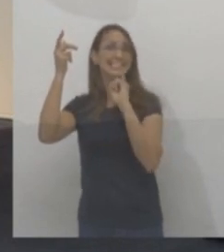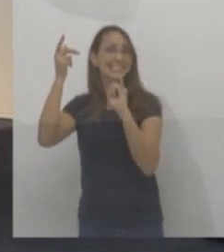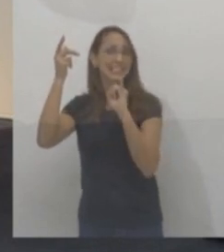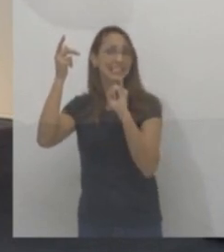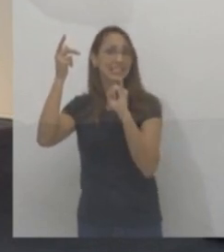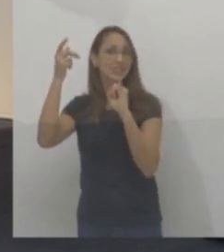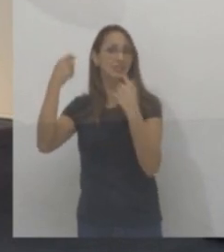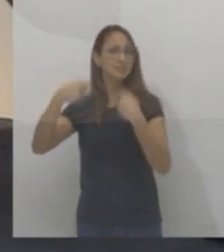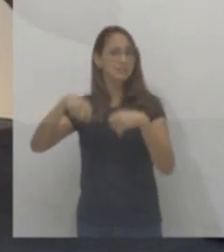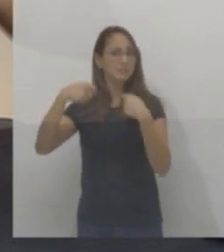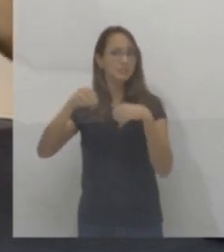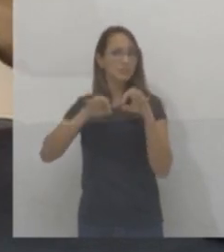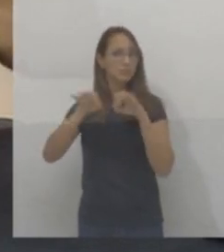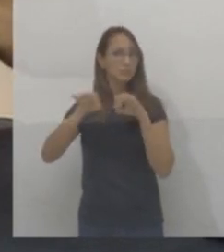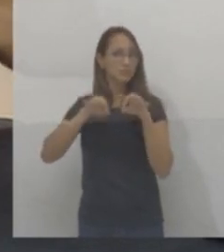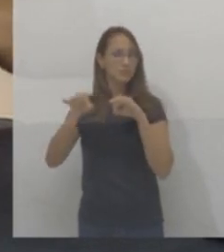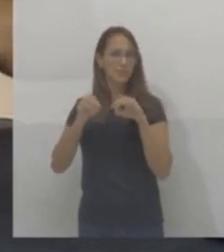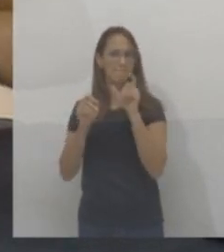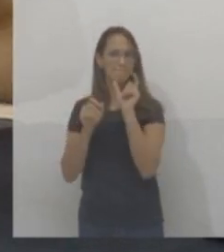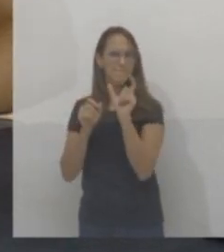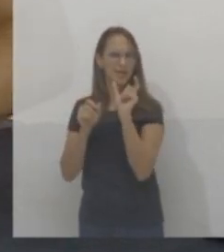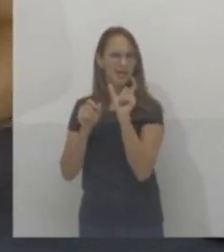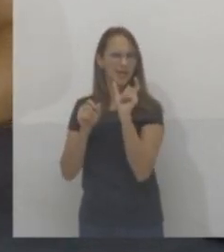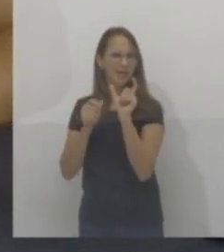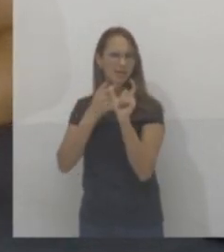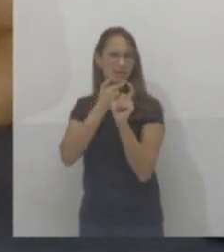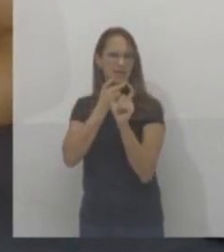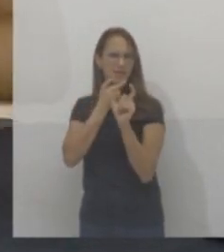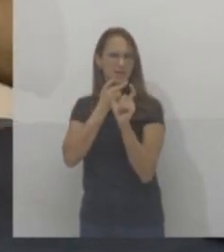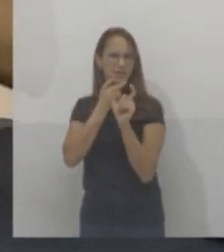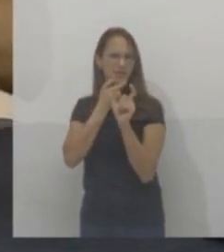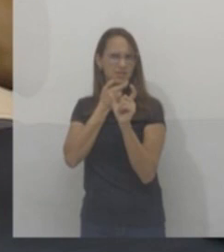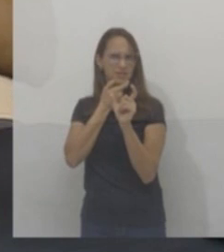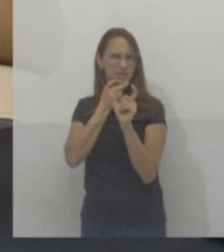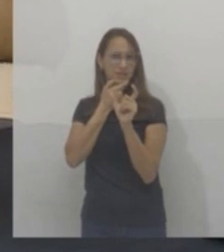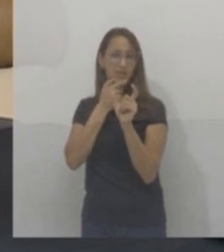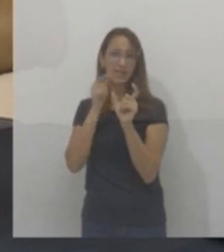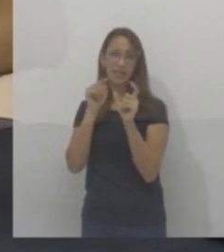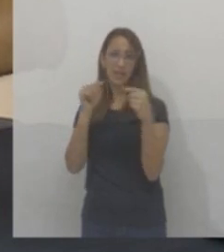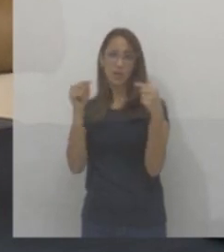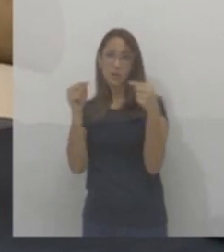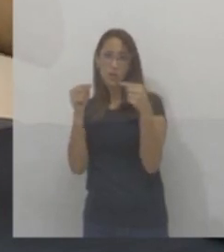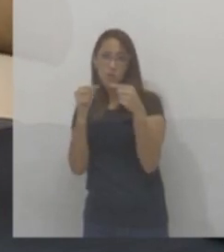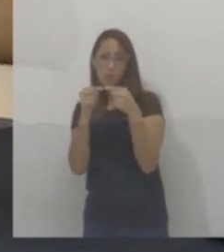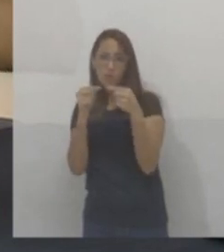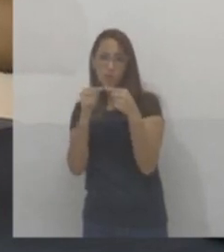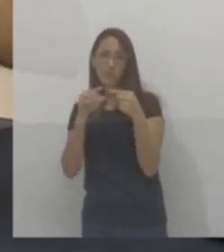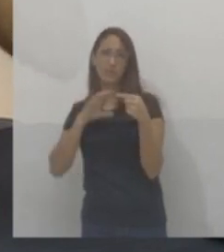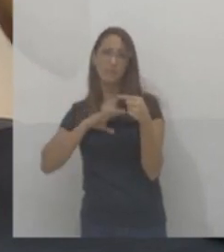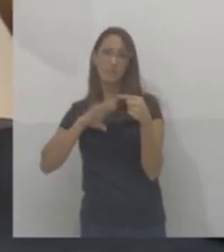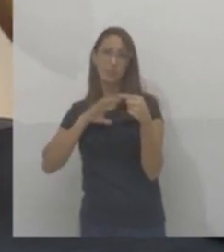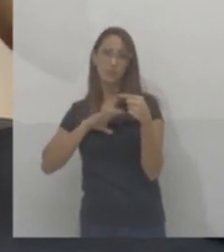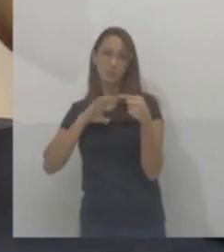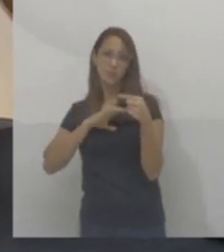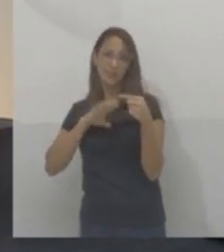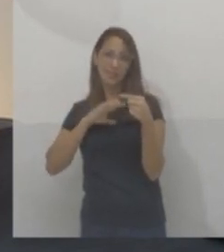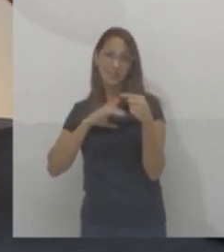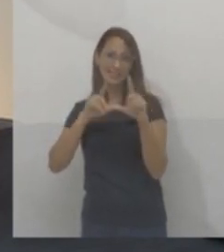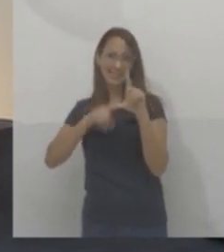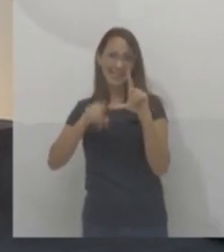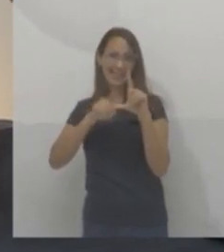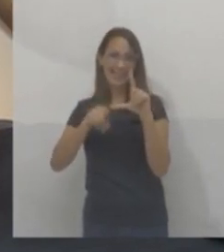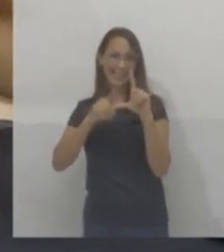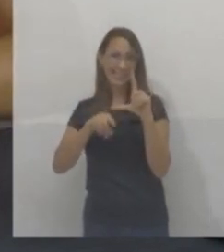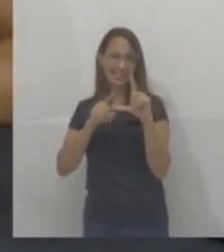Teacher André aqui, tá? Essa palavrinha em inglês, ela tem uma correspondência com a língua portuguesa em número de letras. Isso é macete, isso